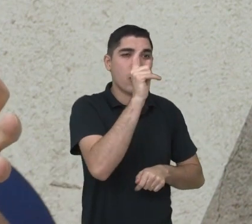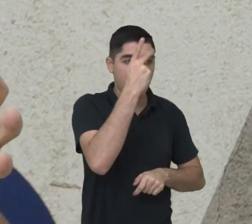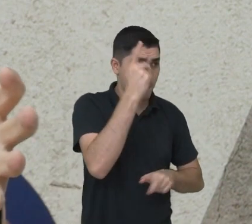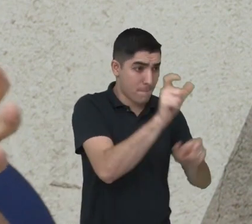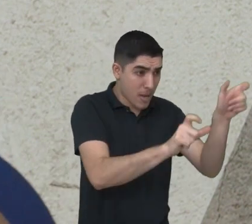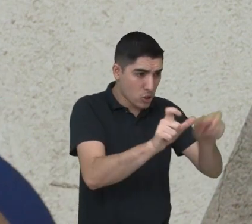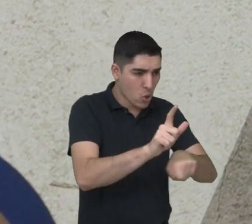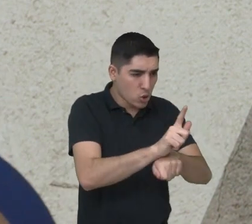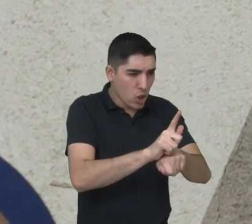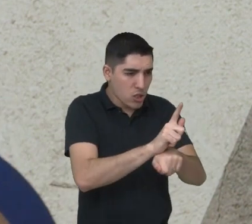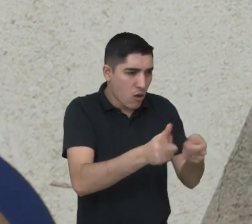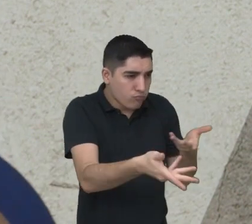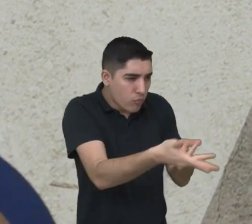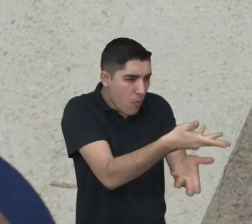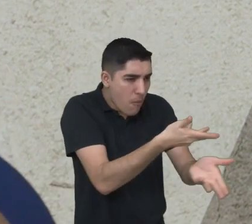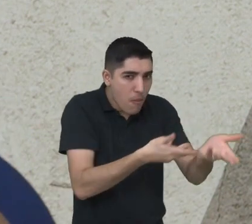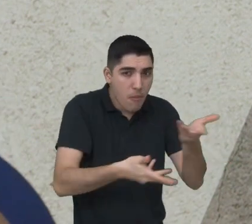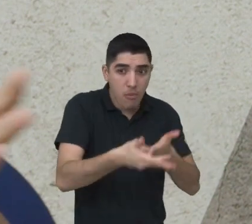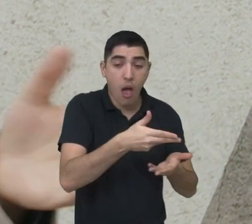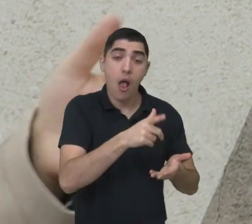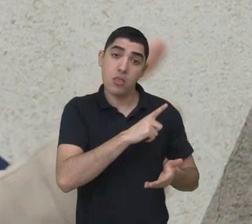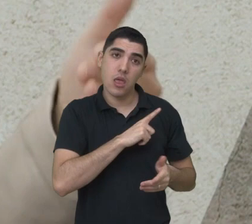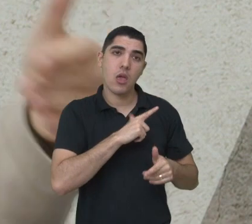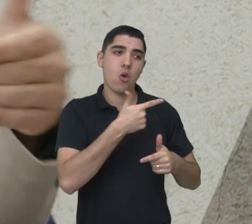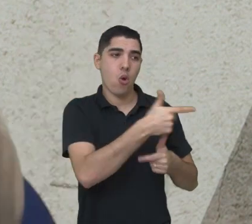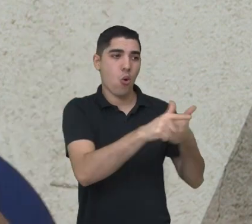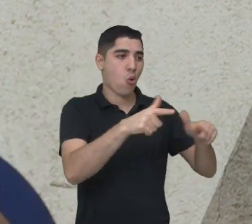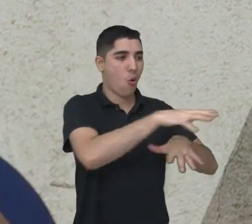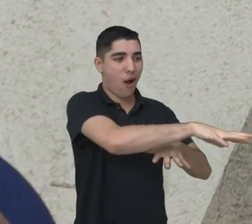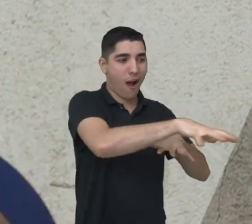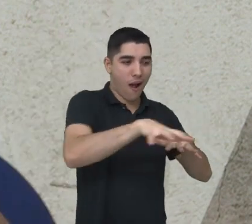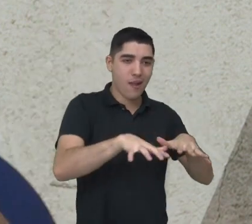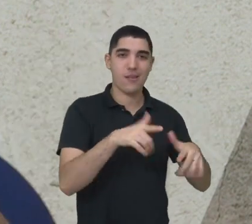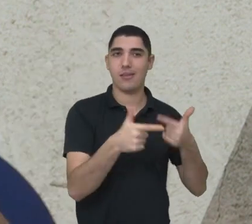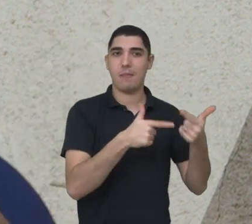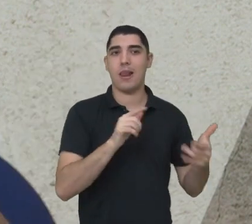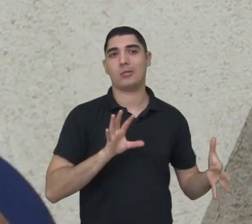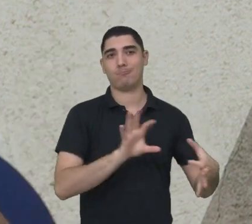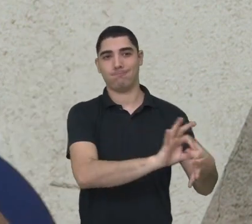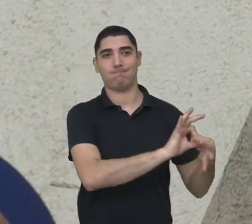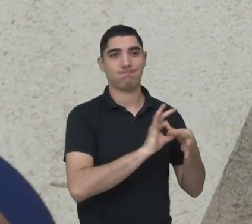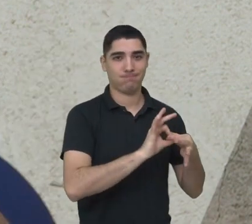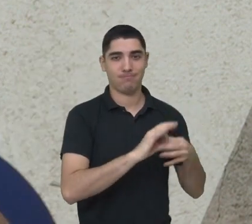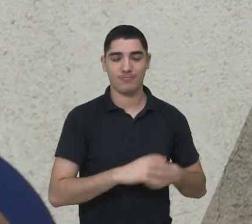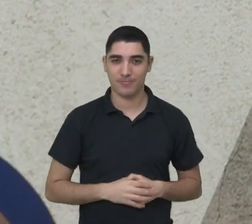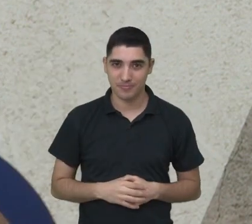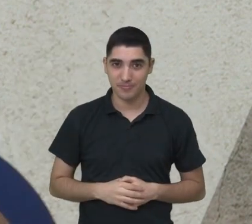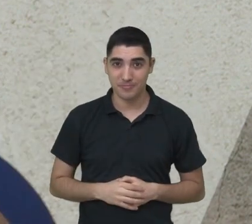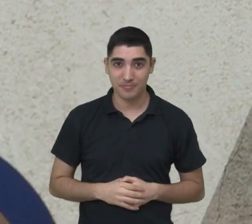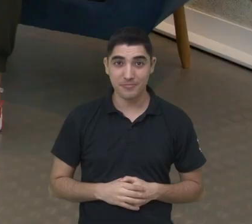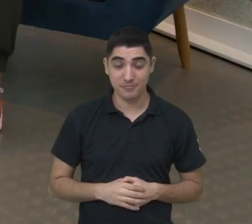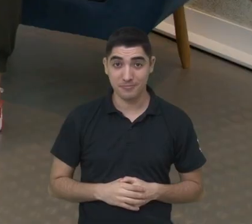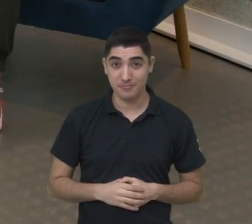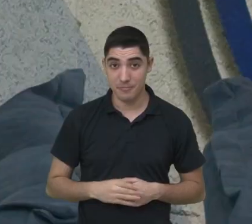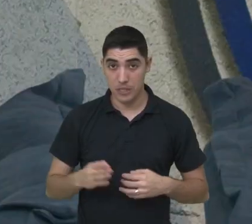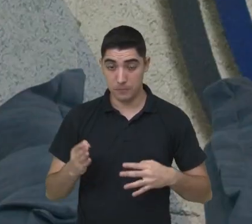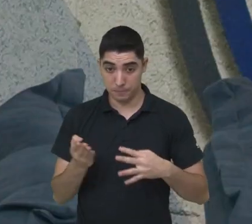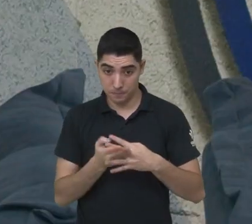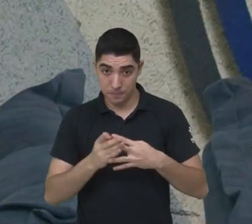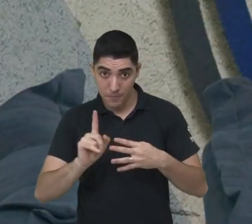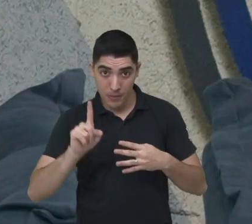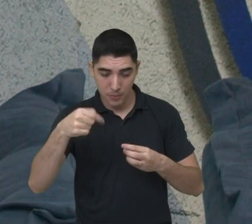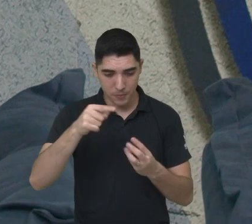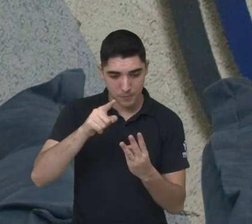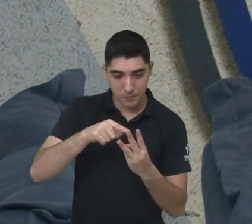dentro da organização de pessoas. Então, ele acaba trabalhando com todas as outras áreas de formação. Maravilha. No